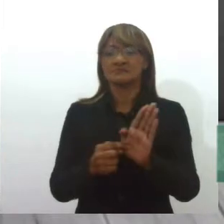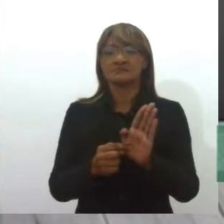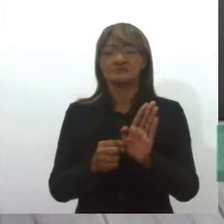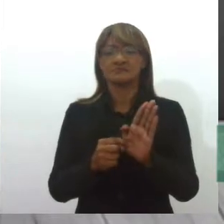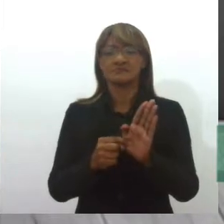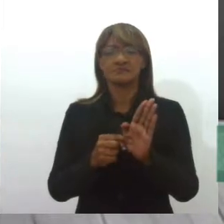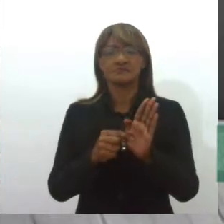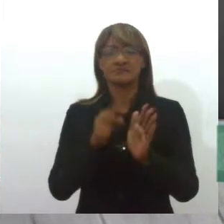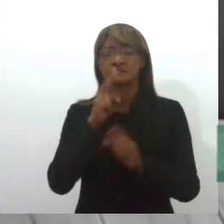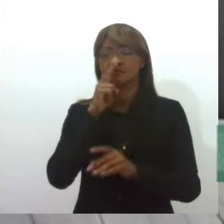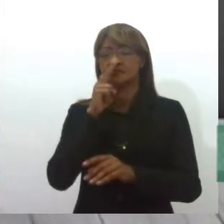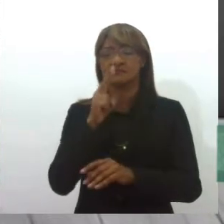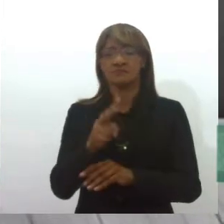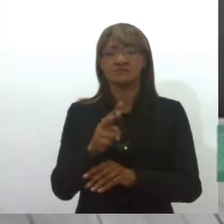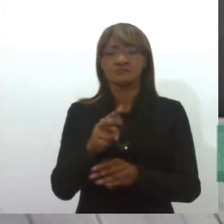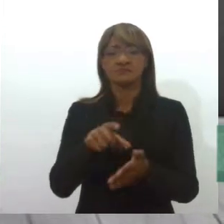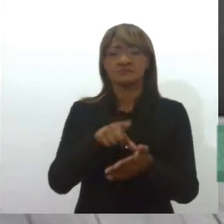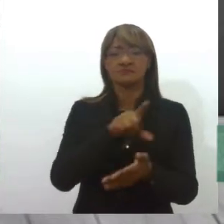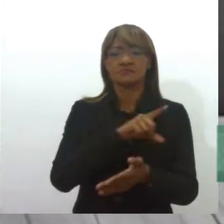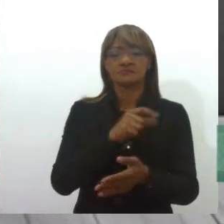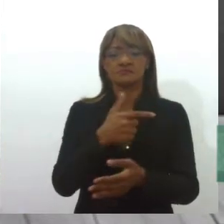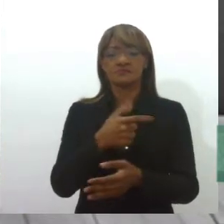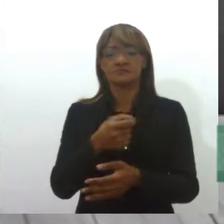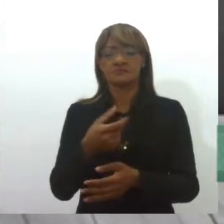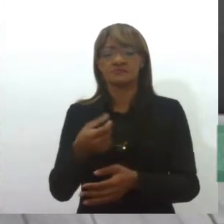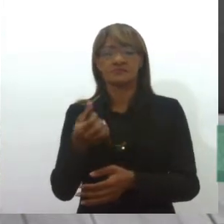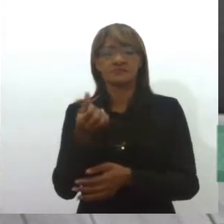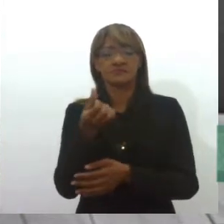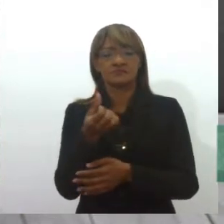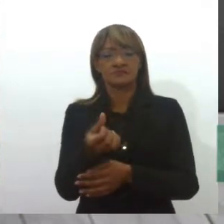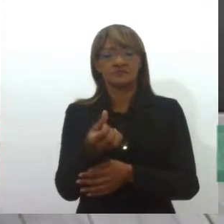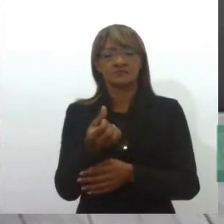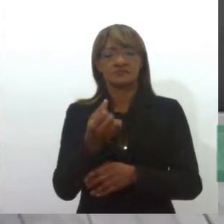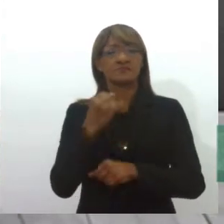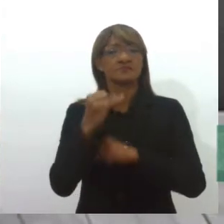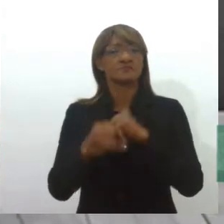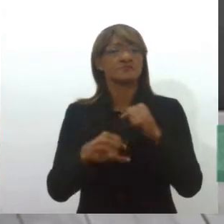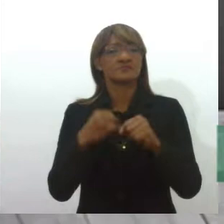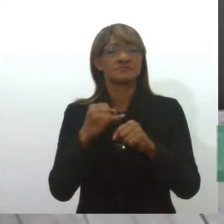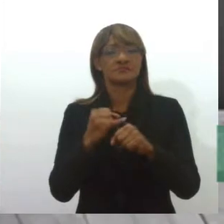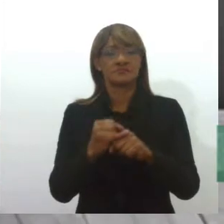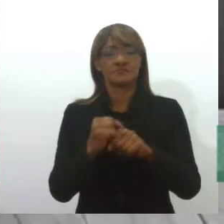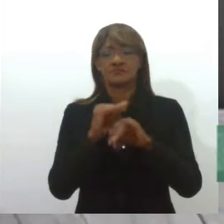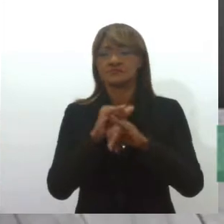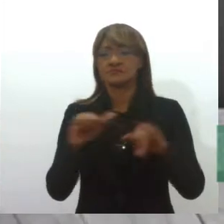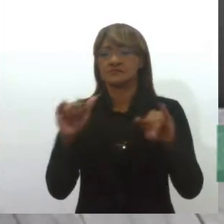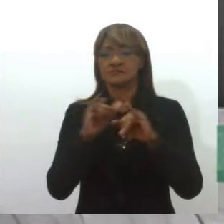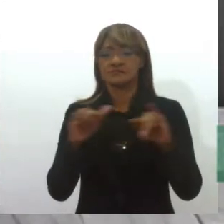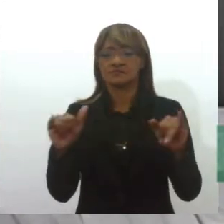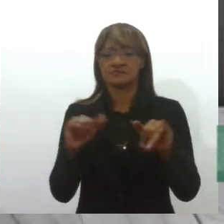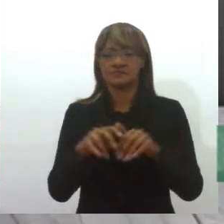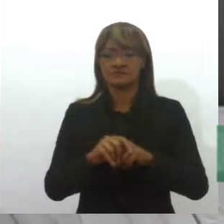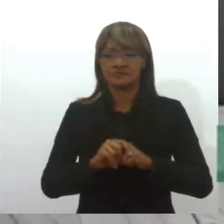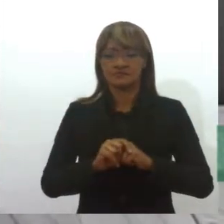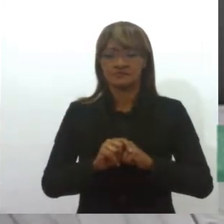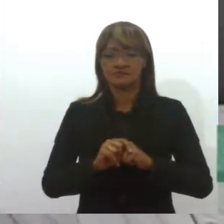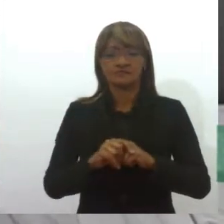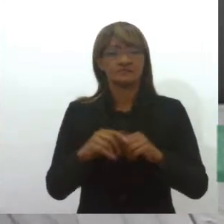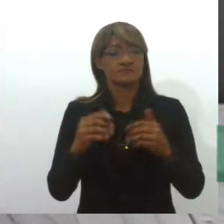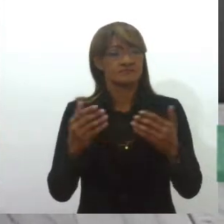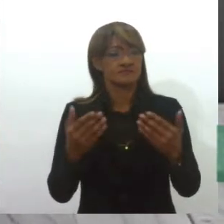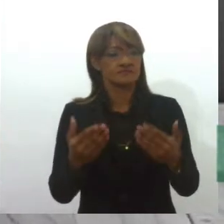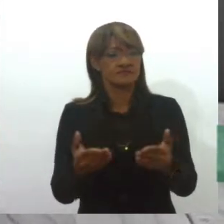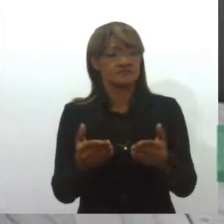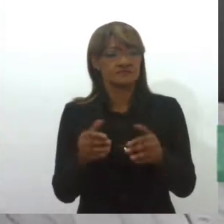desde 2006, ano em que a SaferNet Brasil começou a realizar a medição. Ou seja, durante